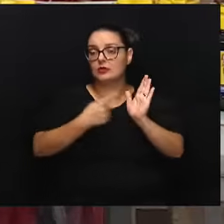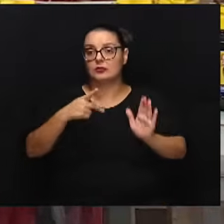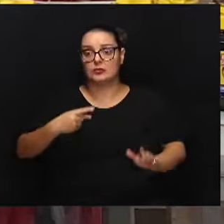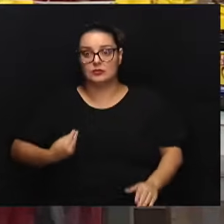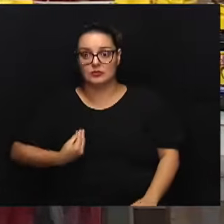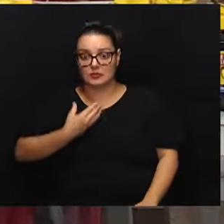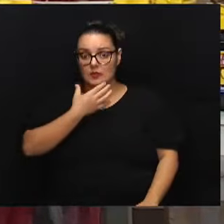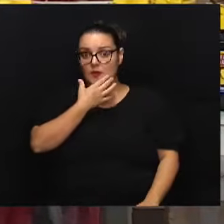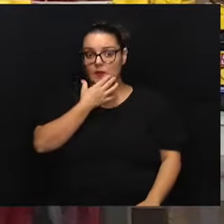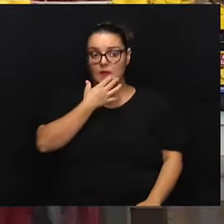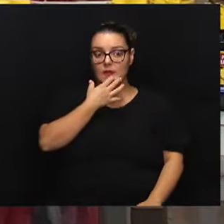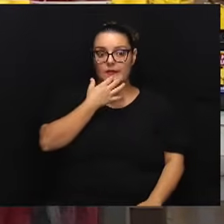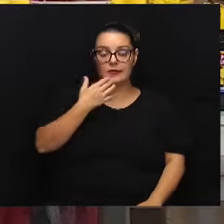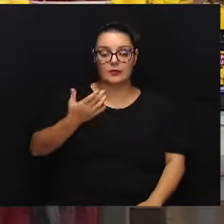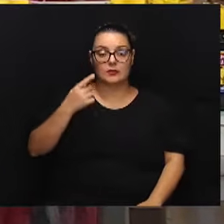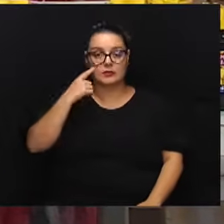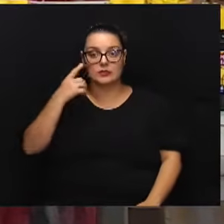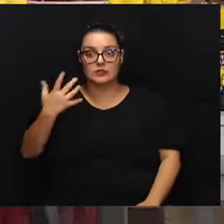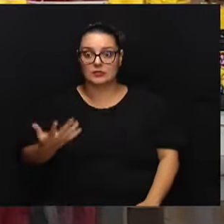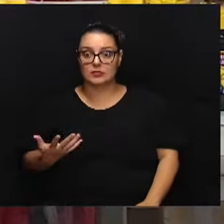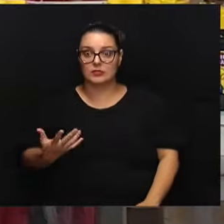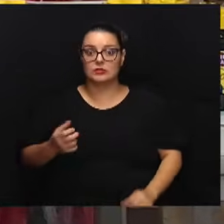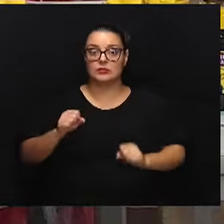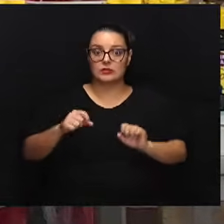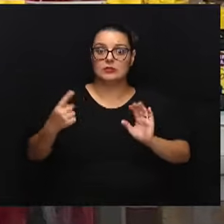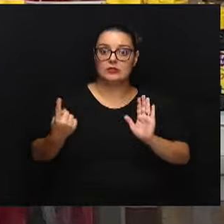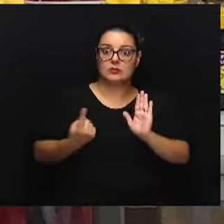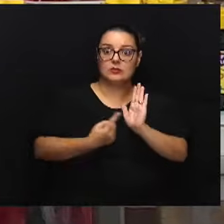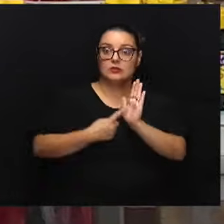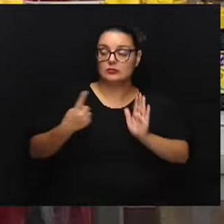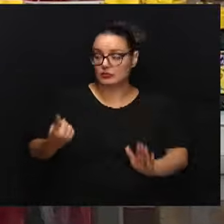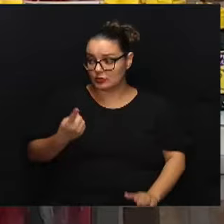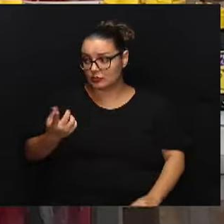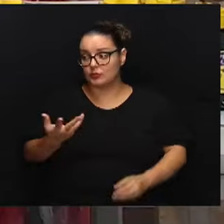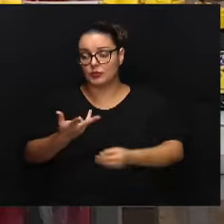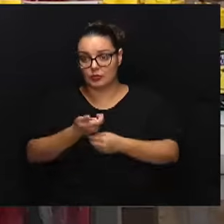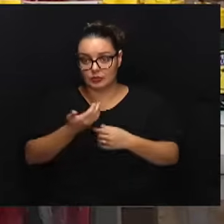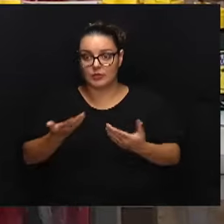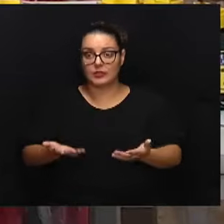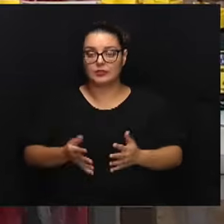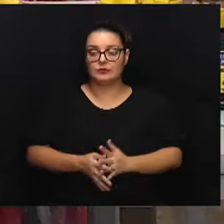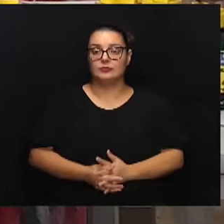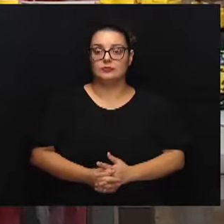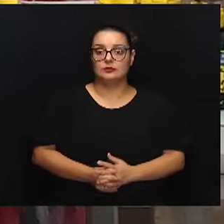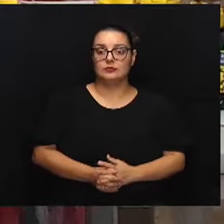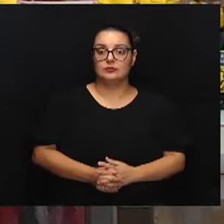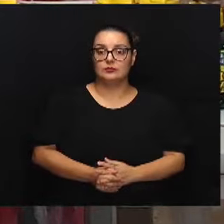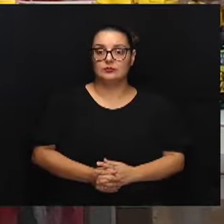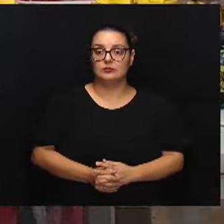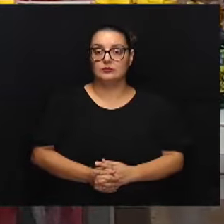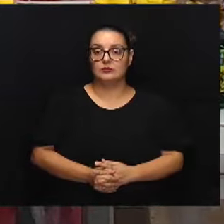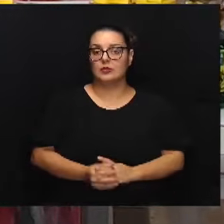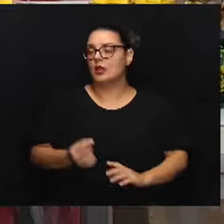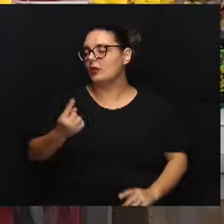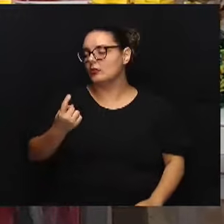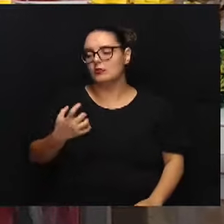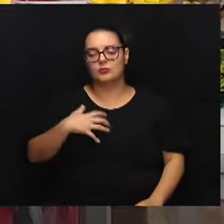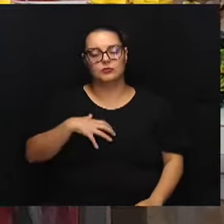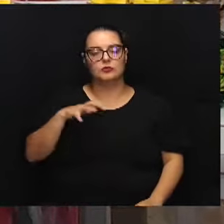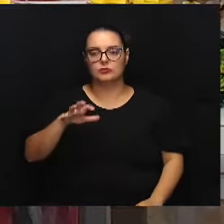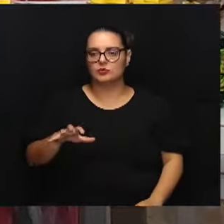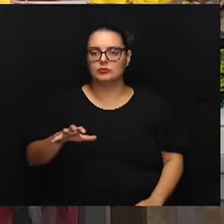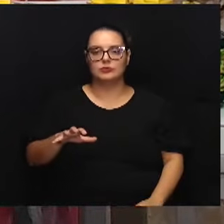vida. Então essa ideia de você poder eternizar uma obra de arte é único, assim, porque é uma coisa que